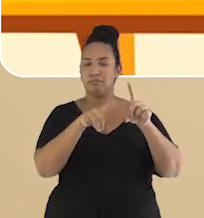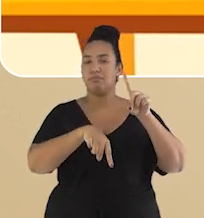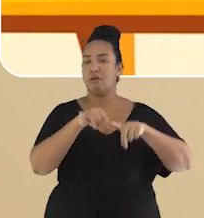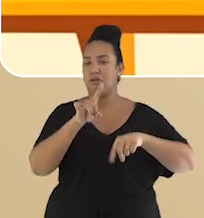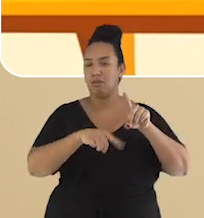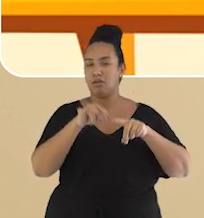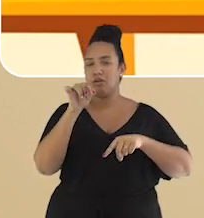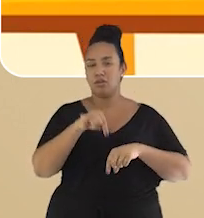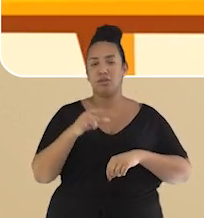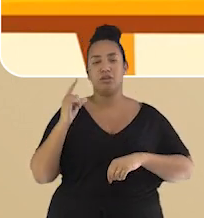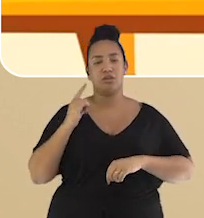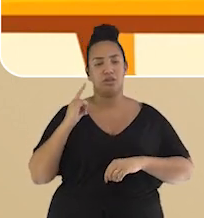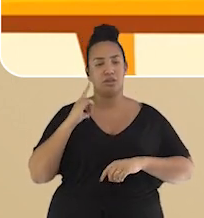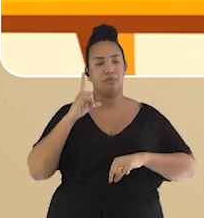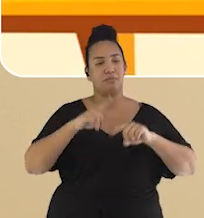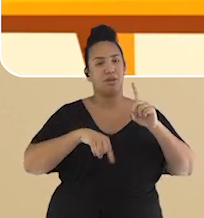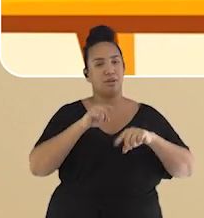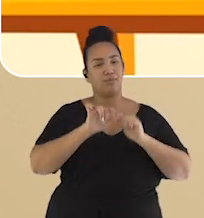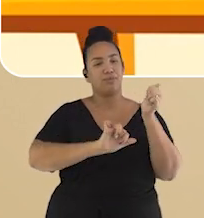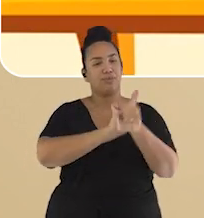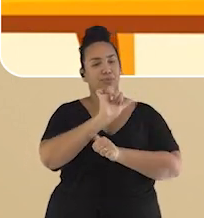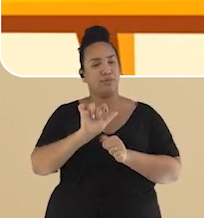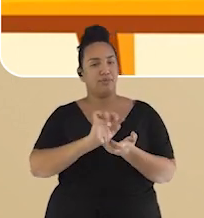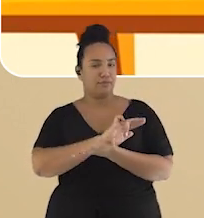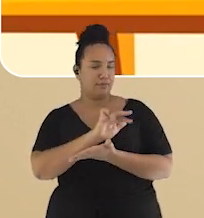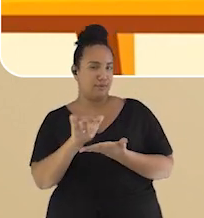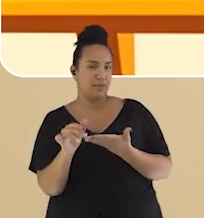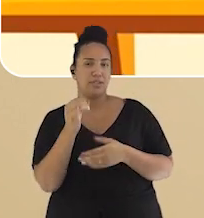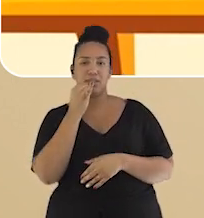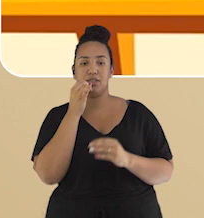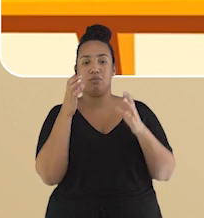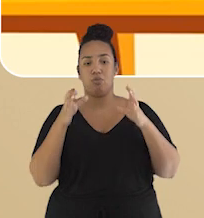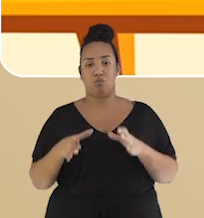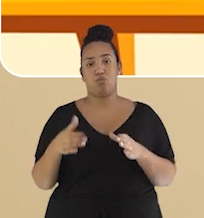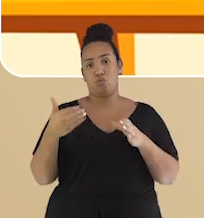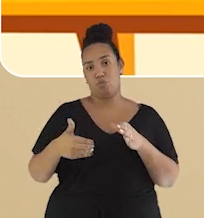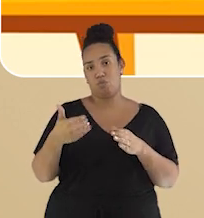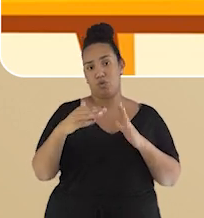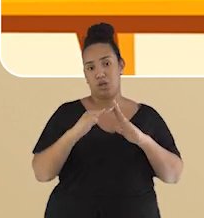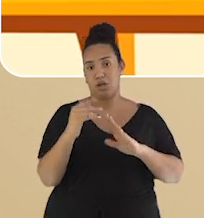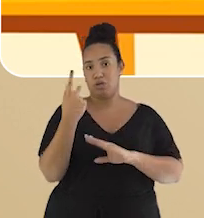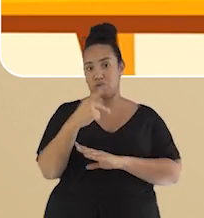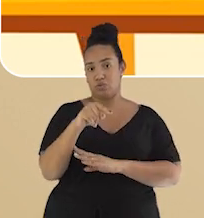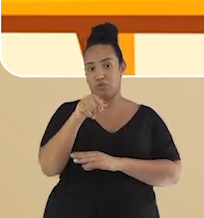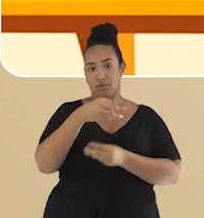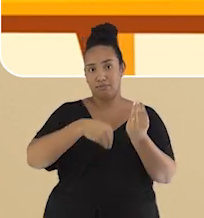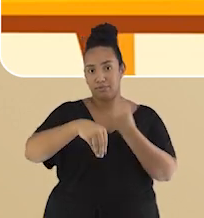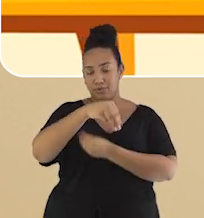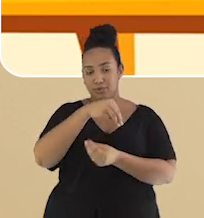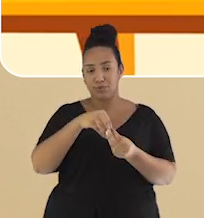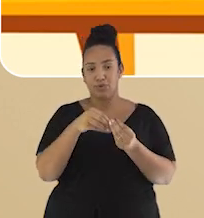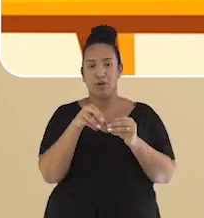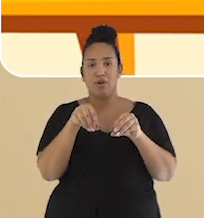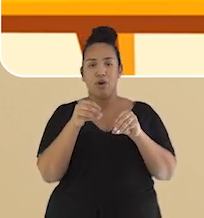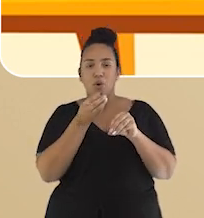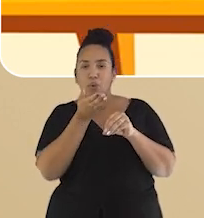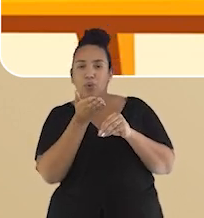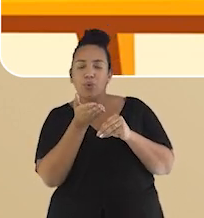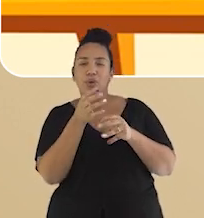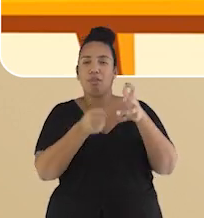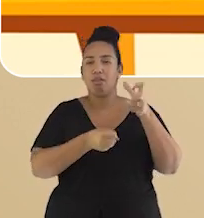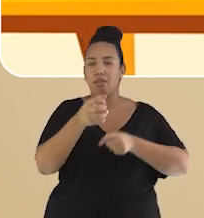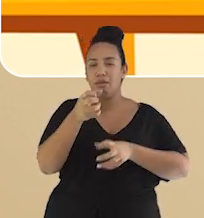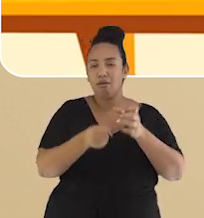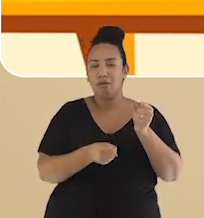por diferentes tipos de transformação? Quando você vai fazer um bolo na sua casa, você mistura ingredientes como farinha, leite,